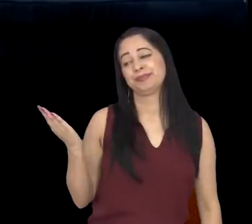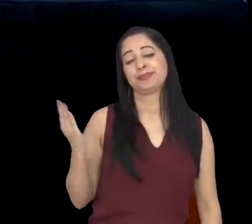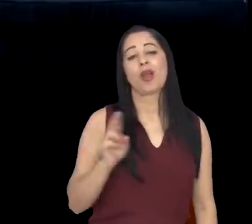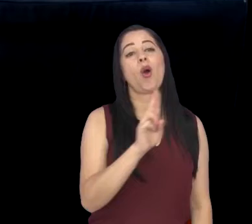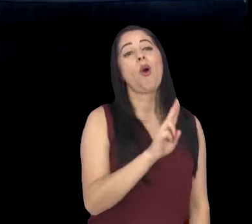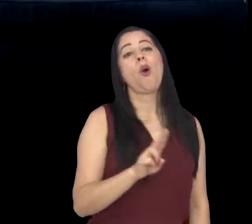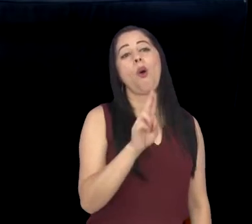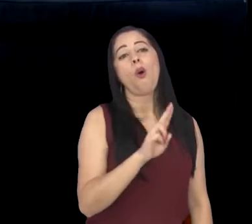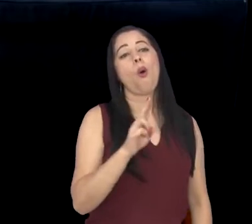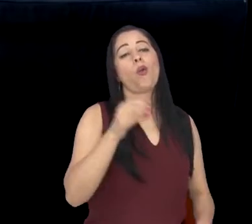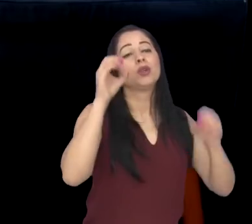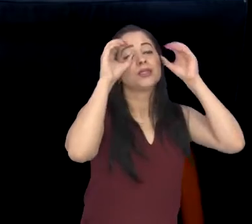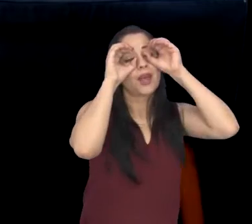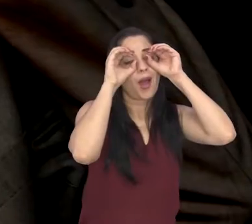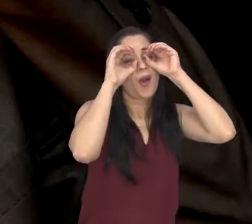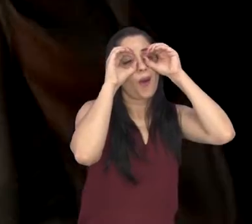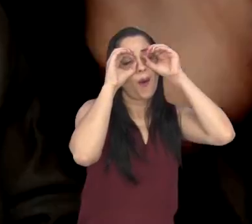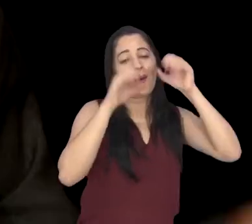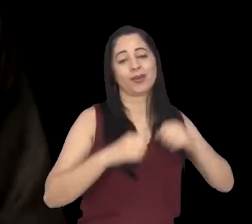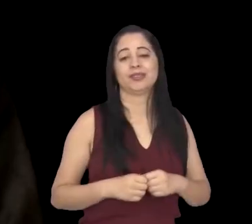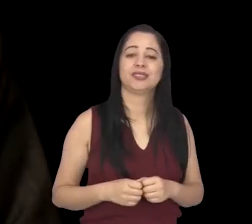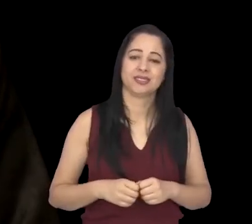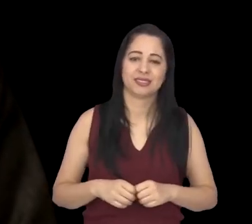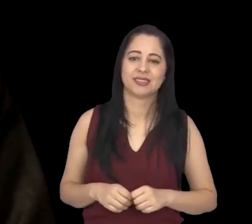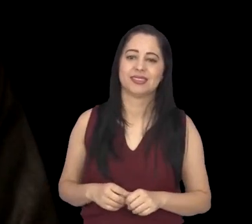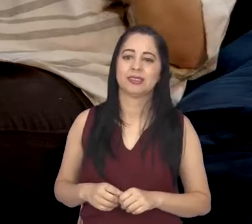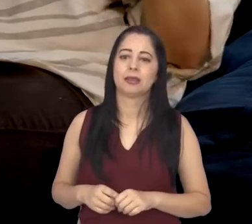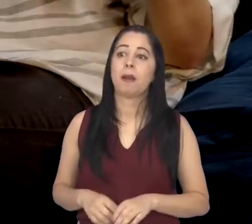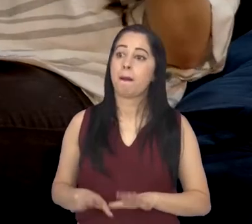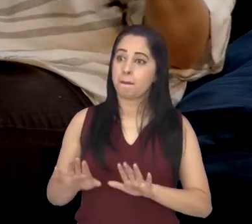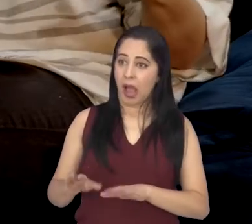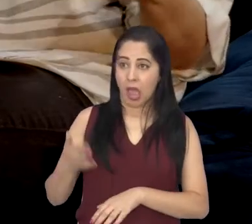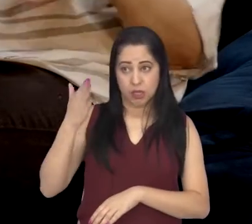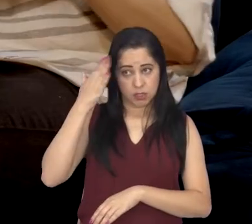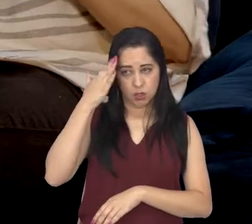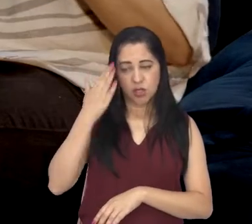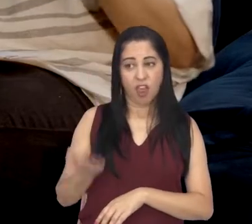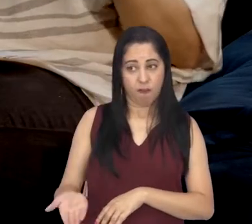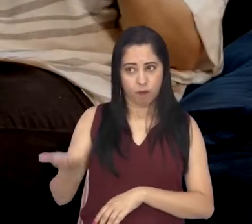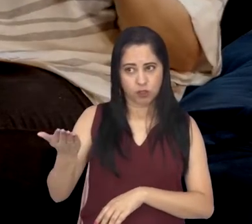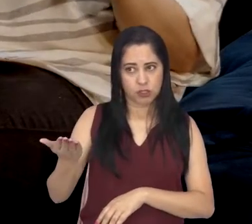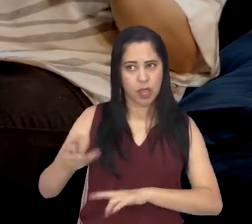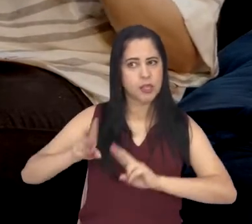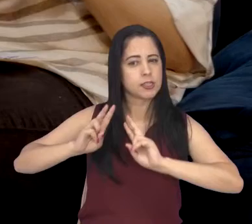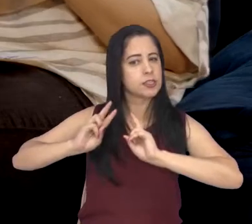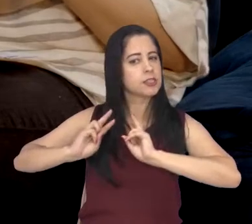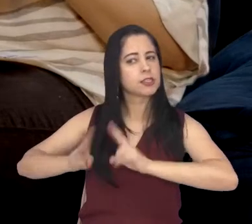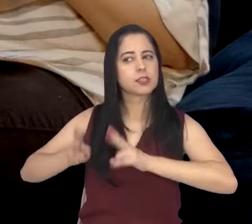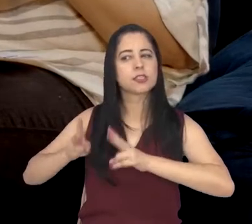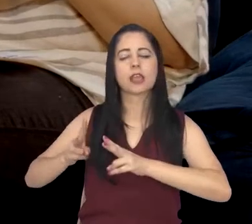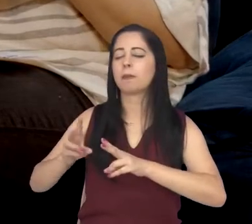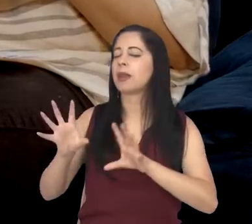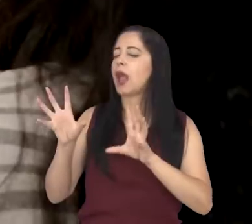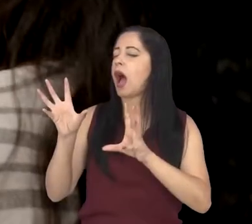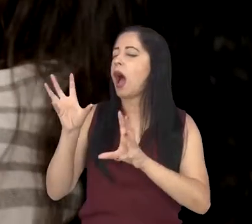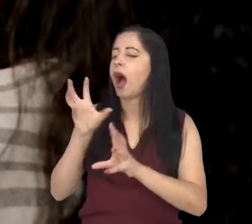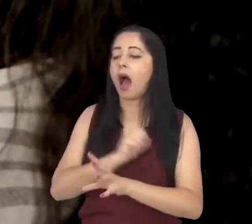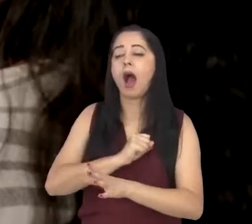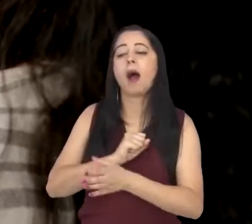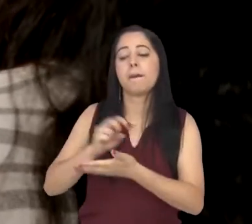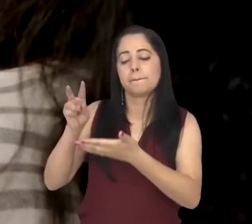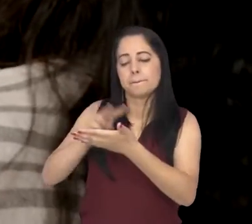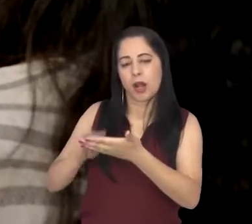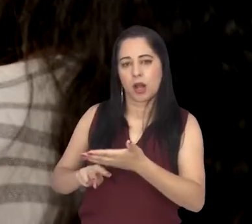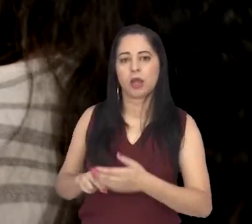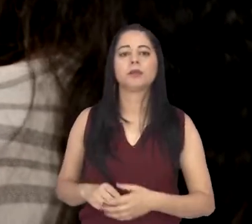porque eu fiquei muito míope. Mas o que eu sei mais ou menos é que você foi um grande leitor, voraz. Ah, isso sim, um dos